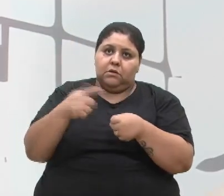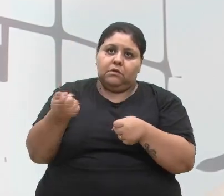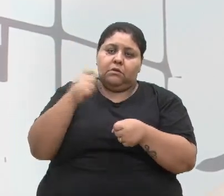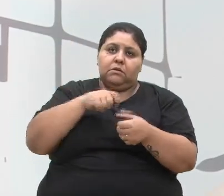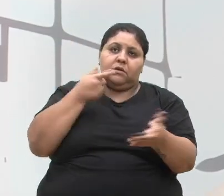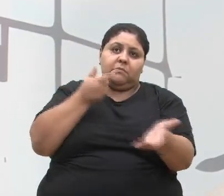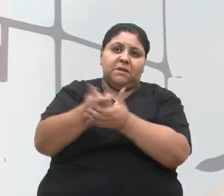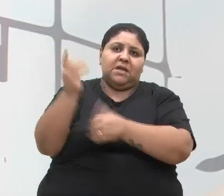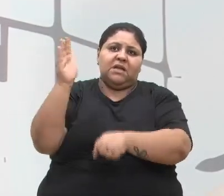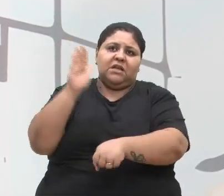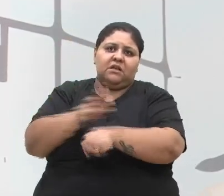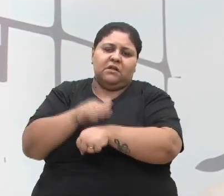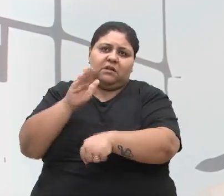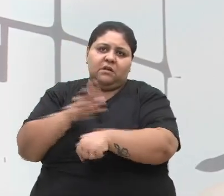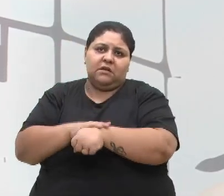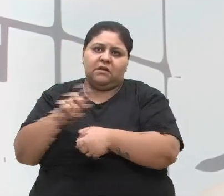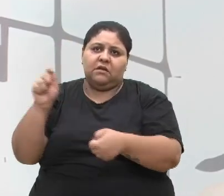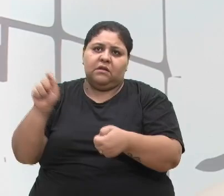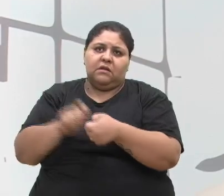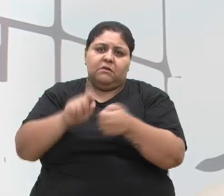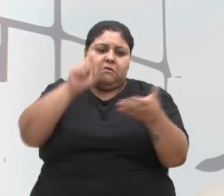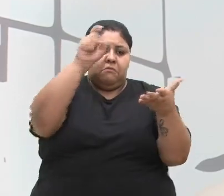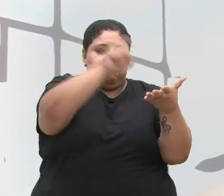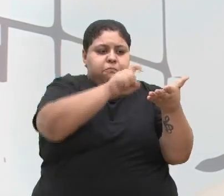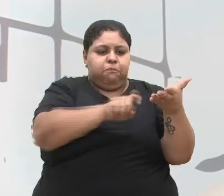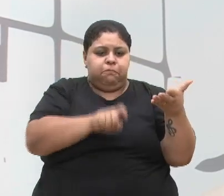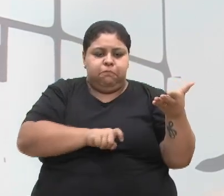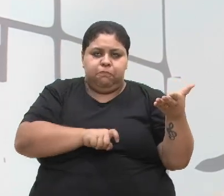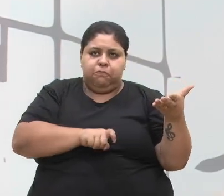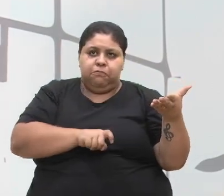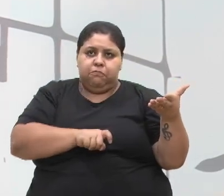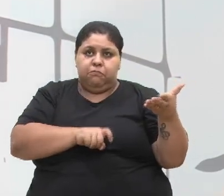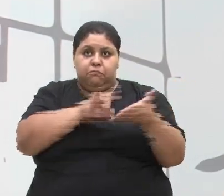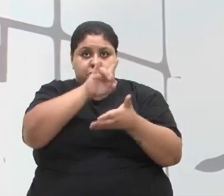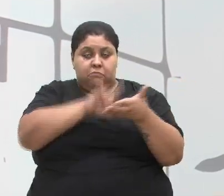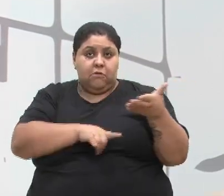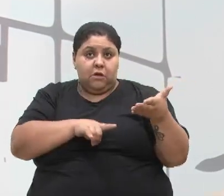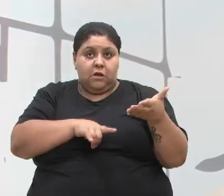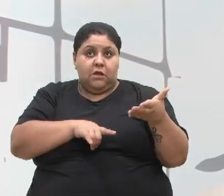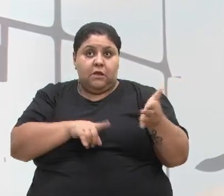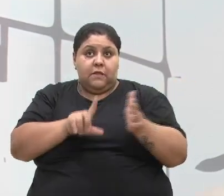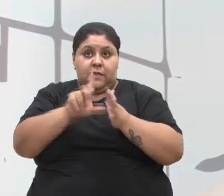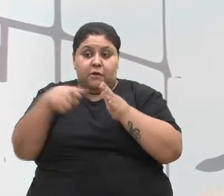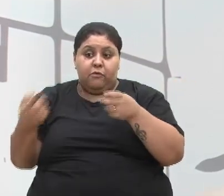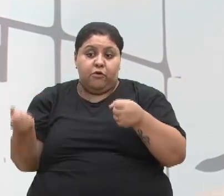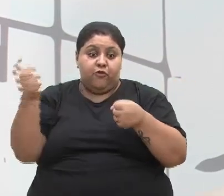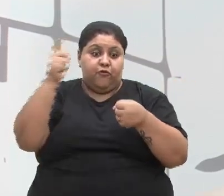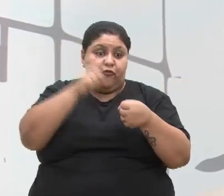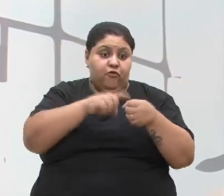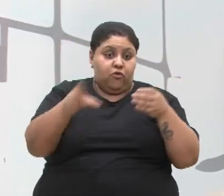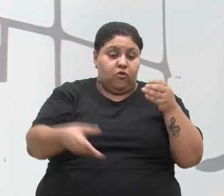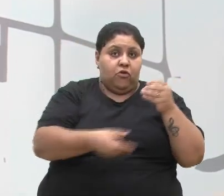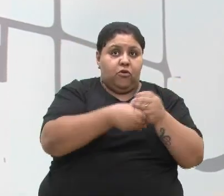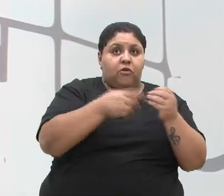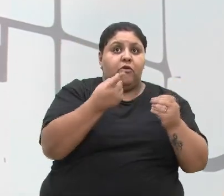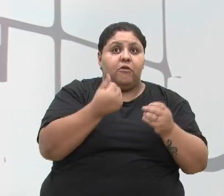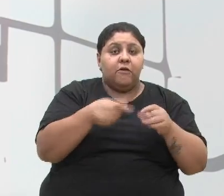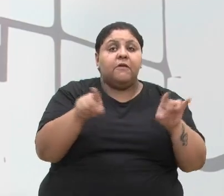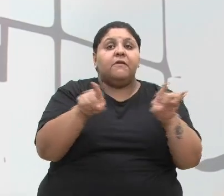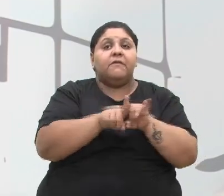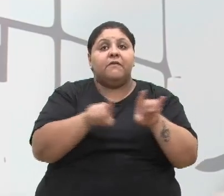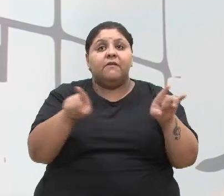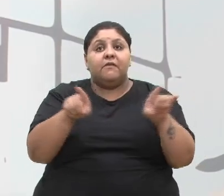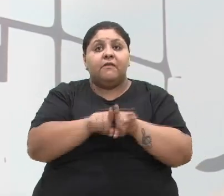na hora, imprime DARF, paga na hora. E o mais legal é que daí, quando vier a restituição, esse valor vem também e